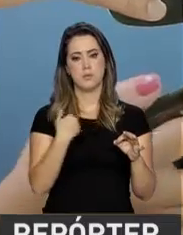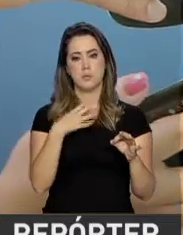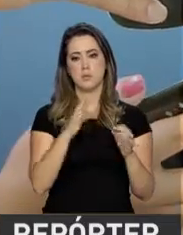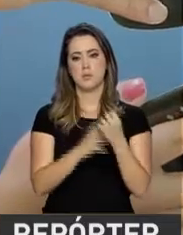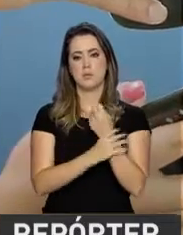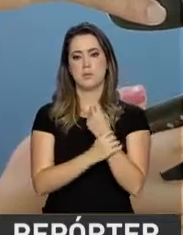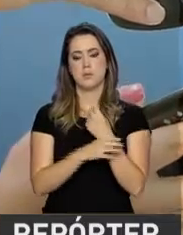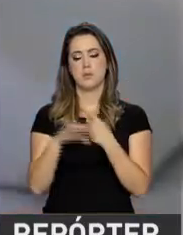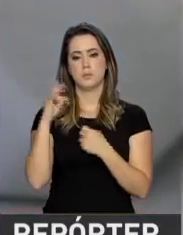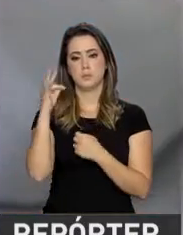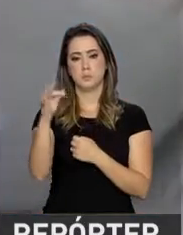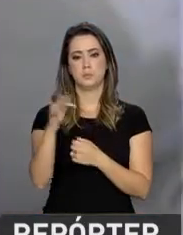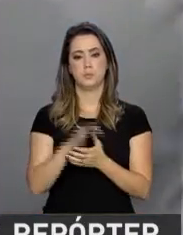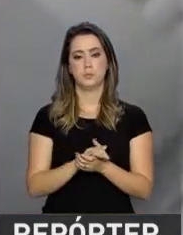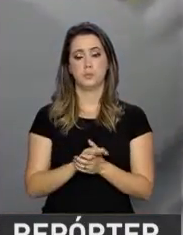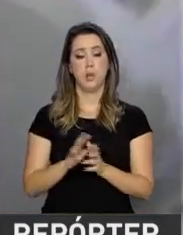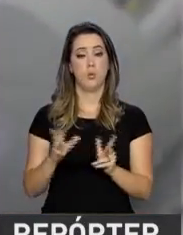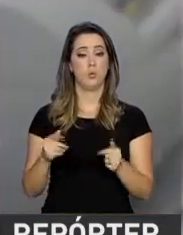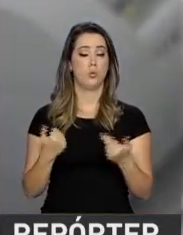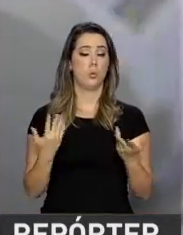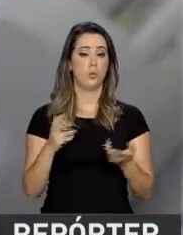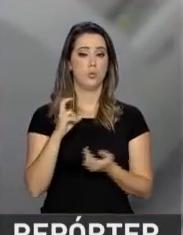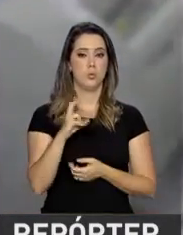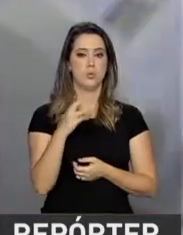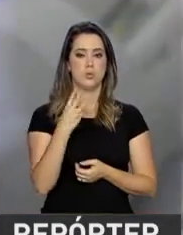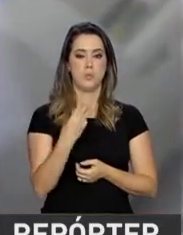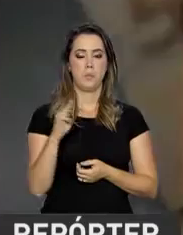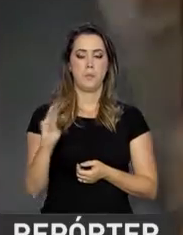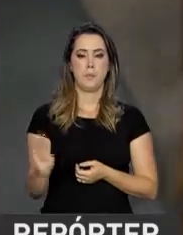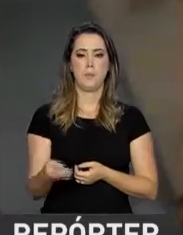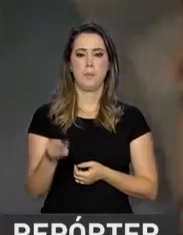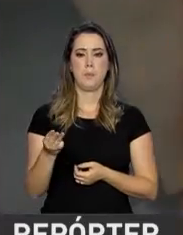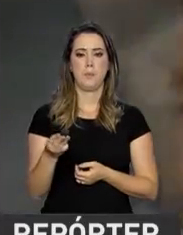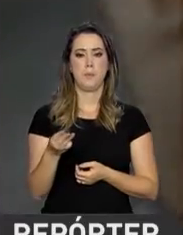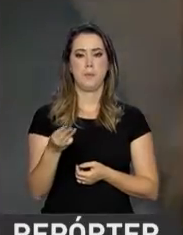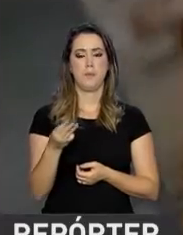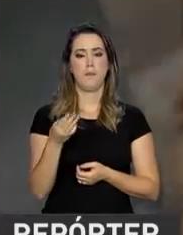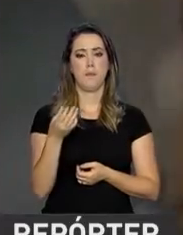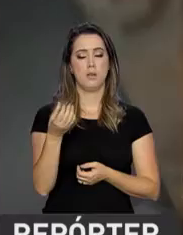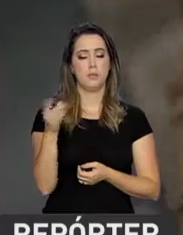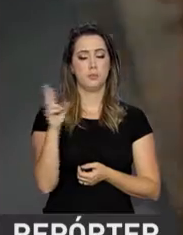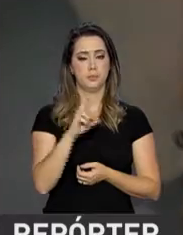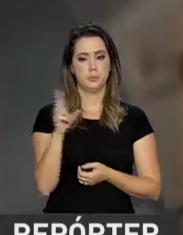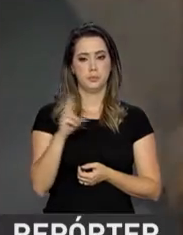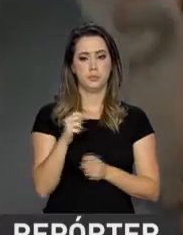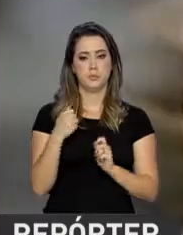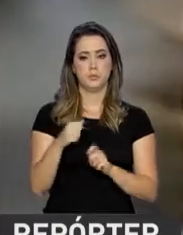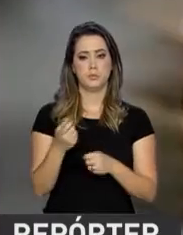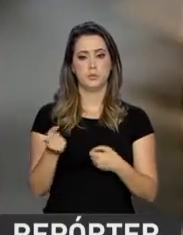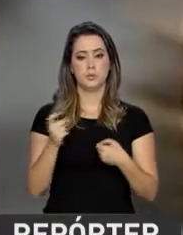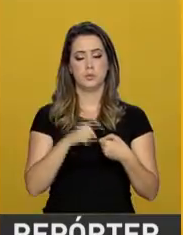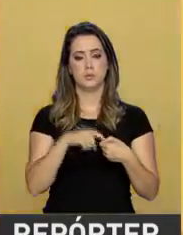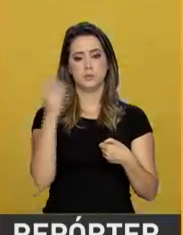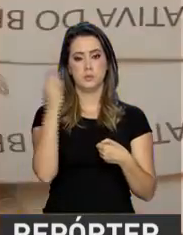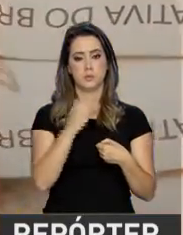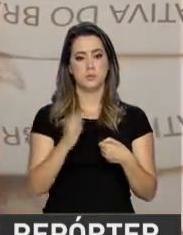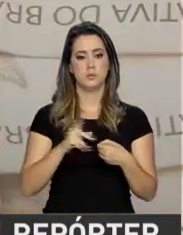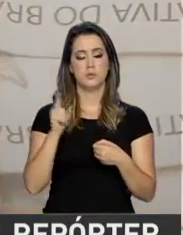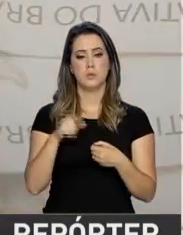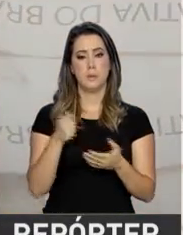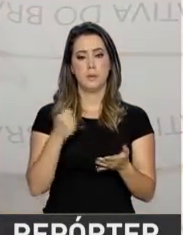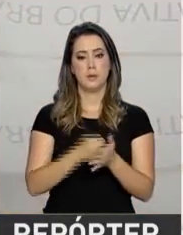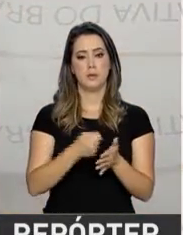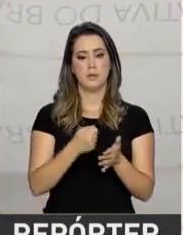mais segurança no futuro ao todo 53 milhões e cem mil reais devem ser devolvidos serão